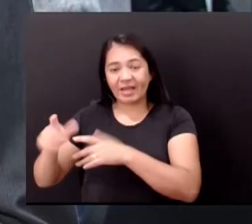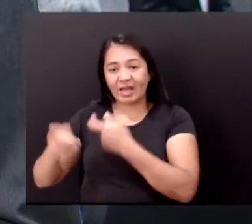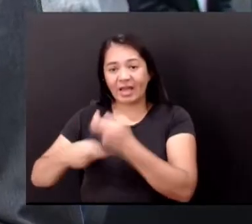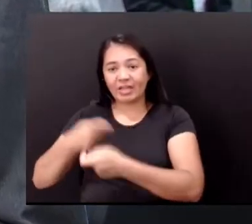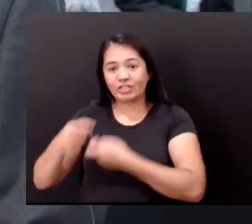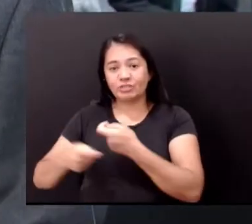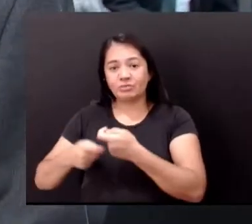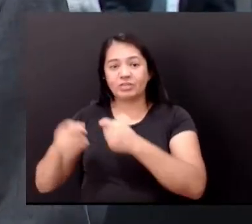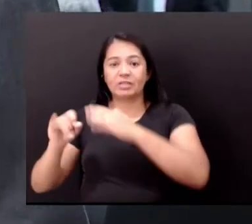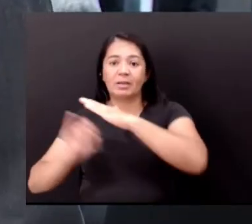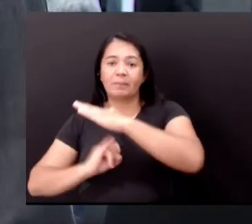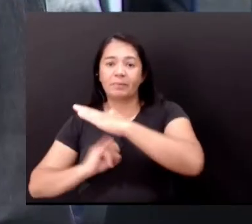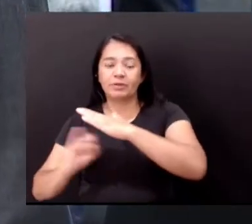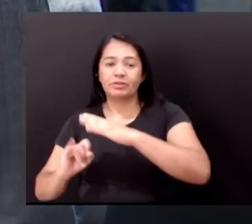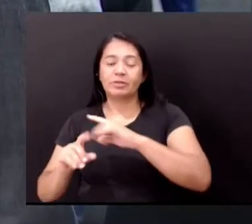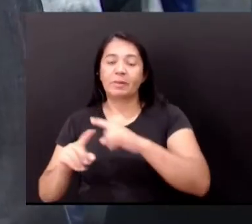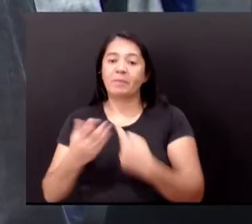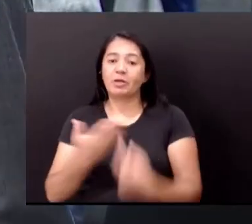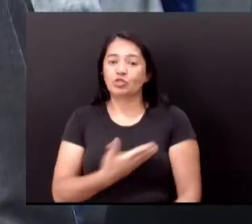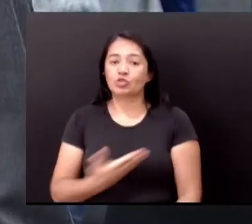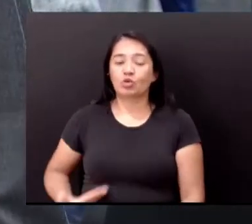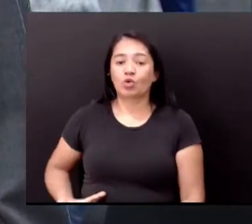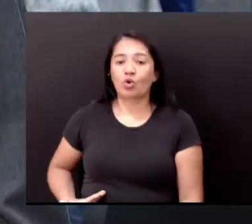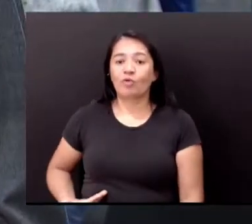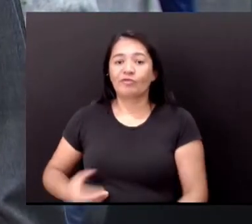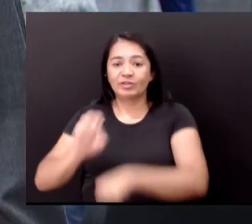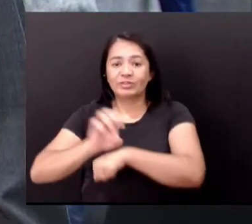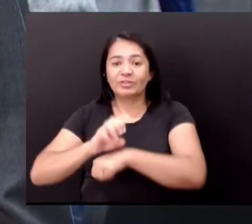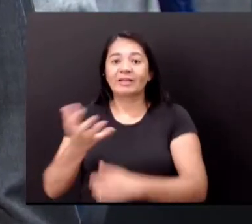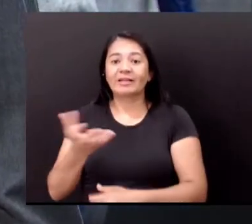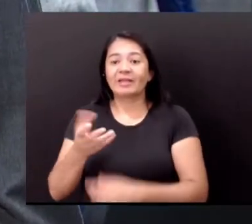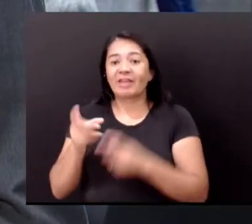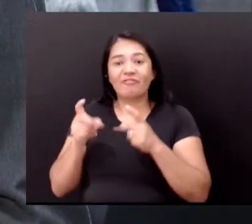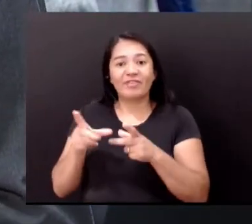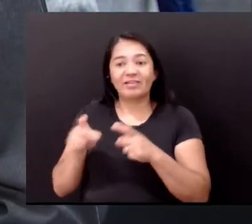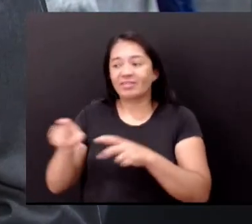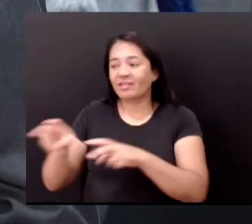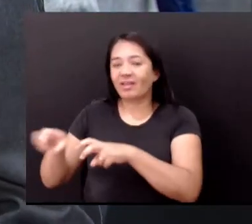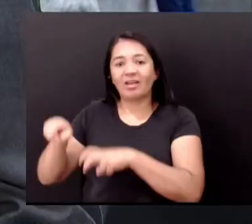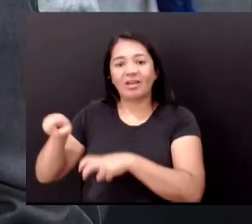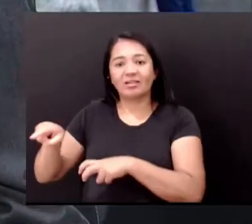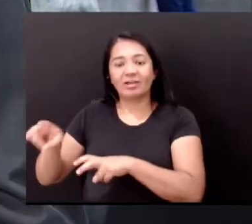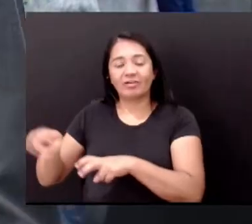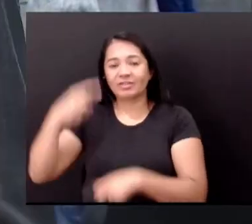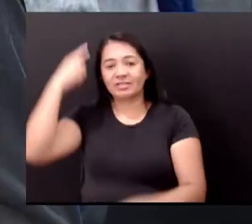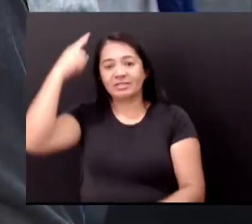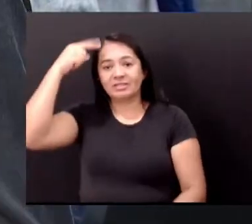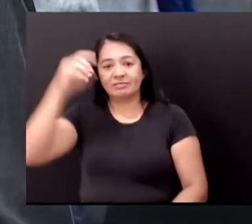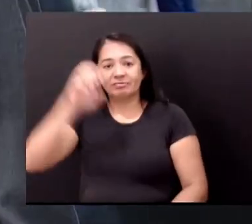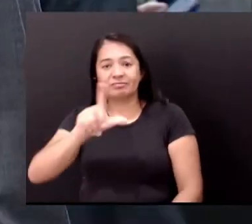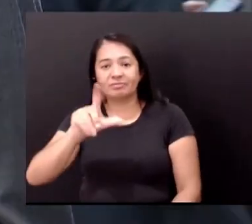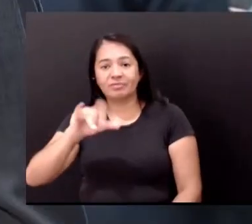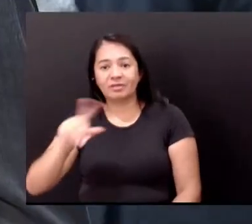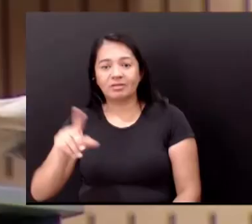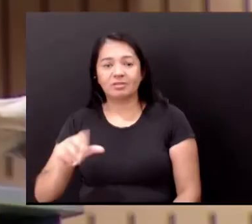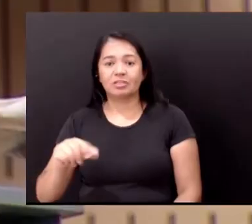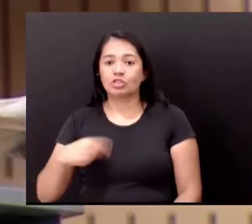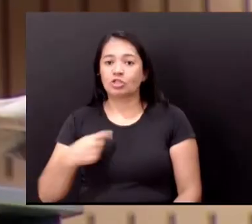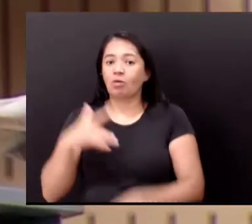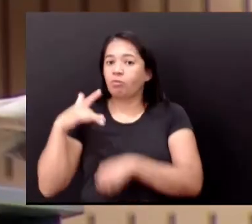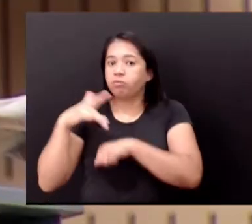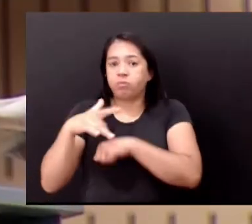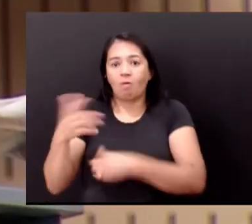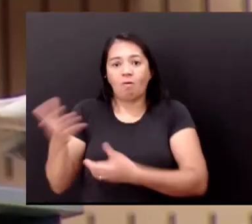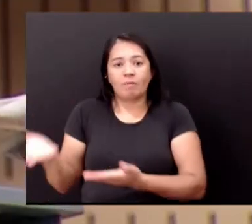o governo do estado pretende vender parte da Fazenda Santa Elisa. E nós achamos que isso é um absurdo completo.